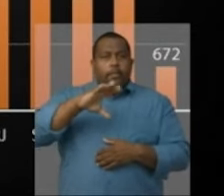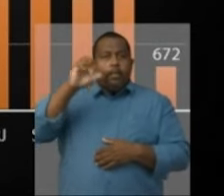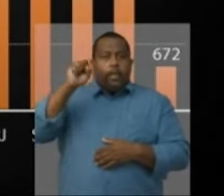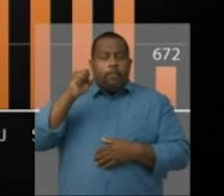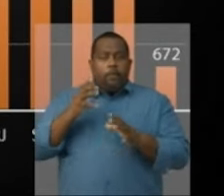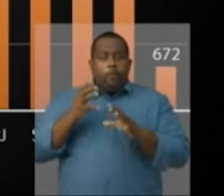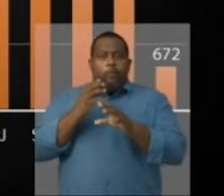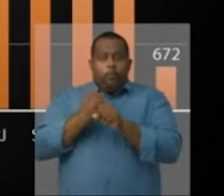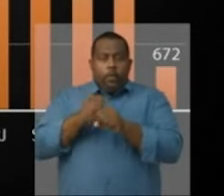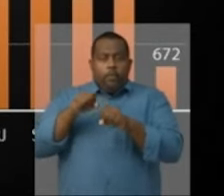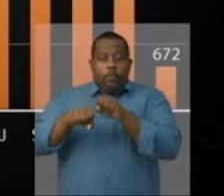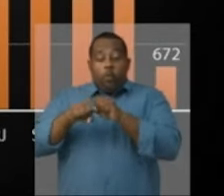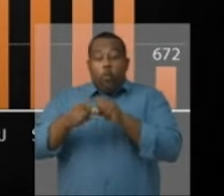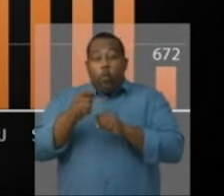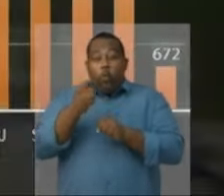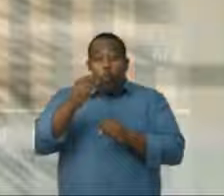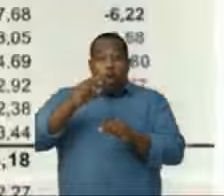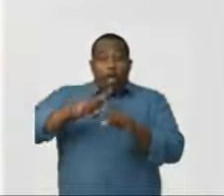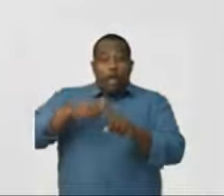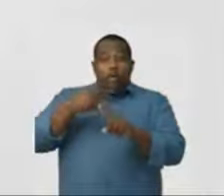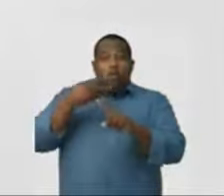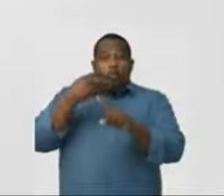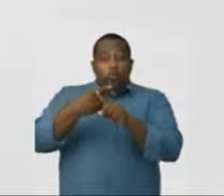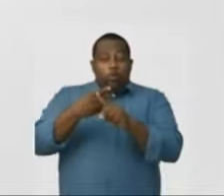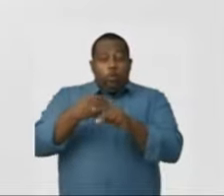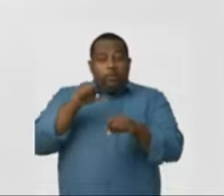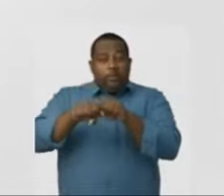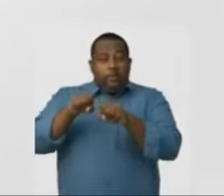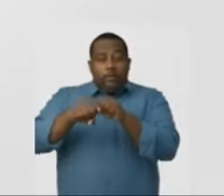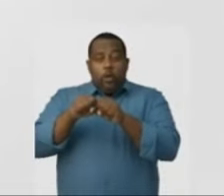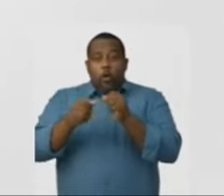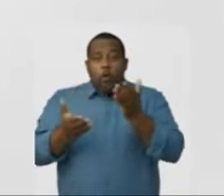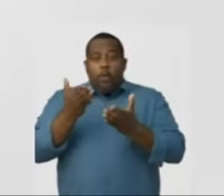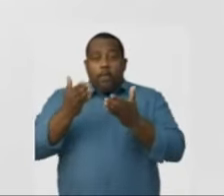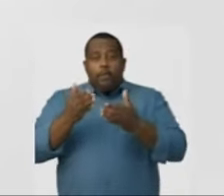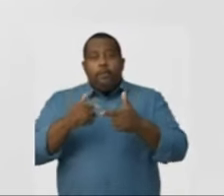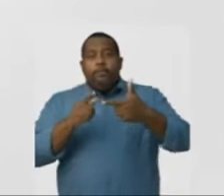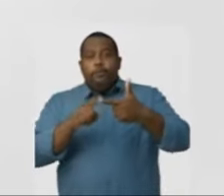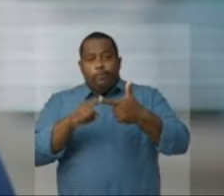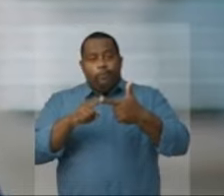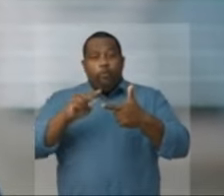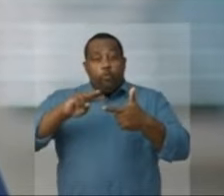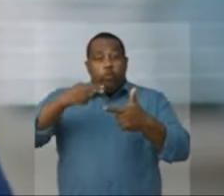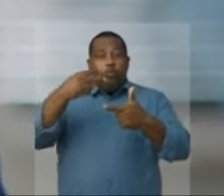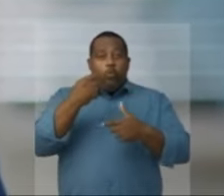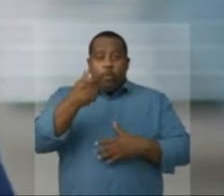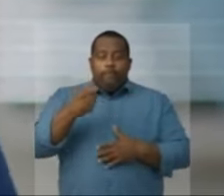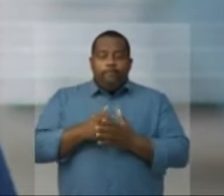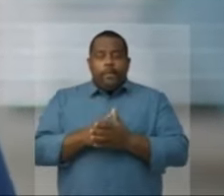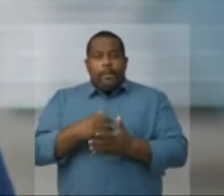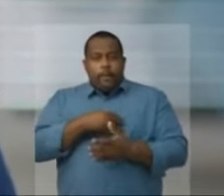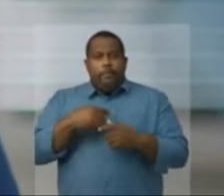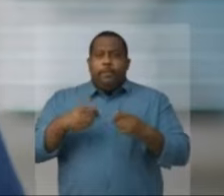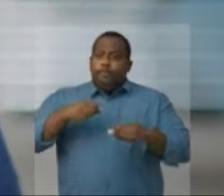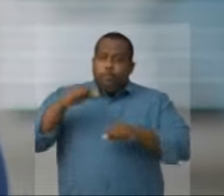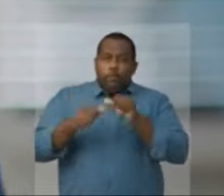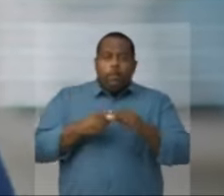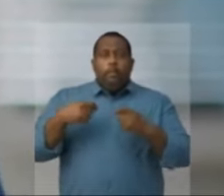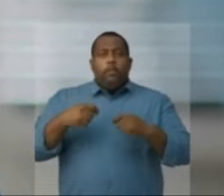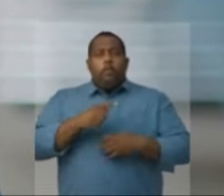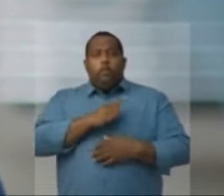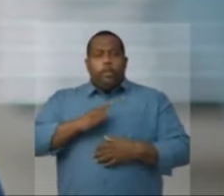do país no número de homicídios. Quase o dobro de assassinatos em relação ao segundo colocado. A Bahia precisa de vez mudar.